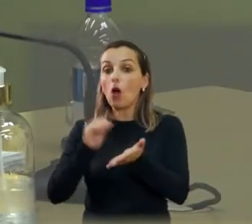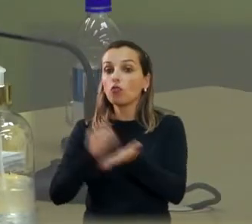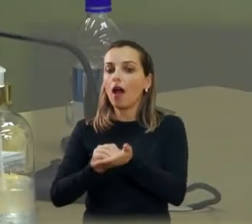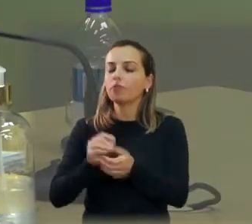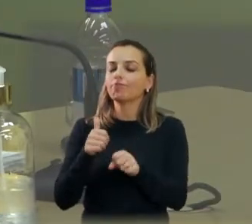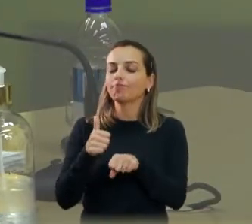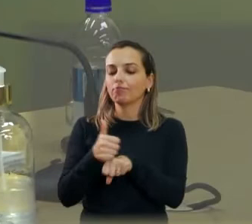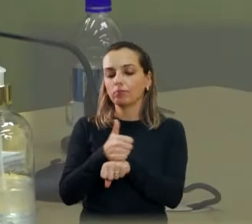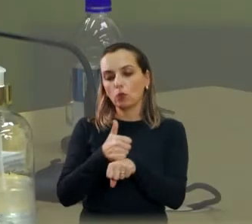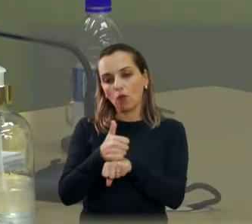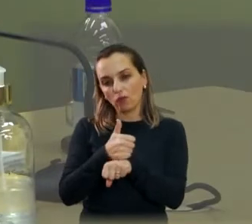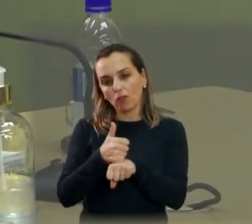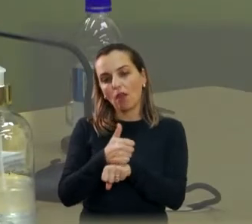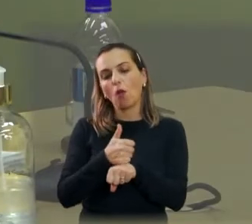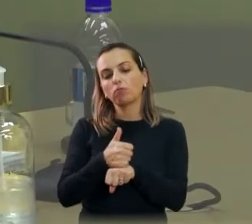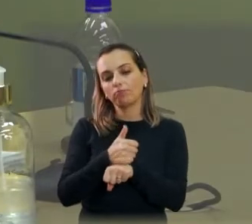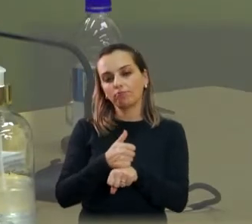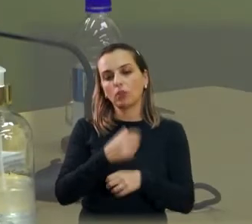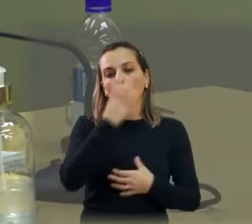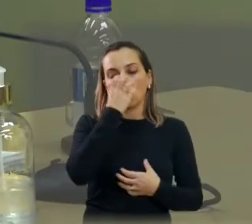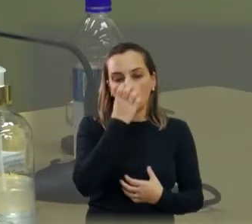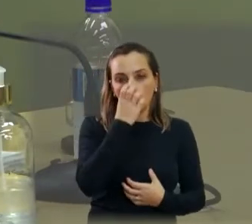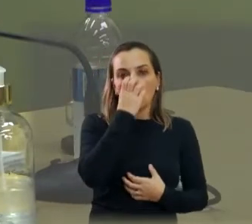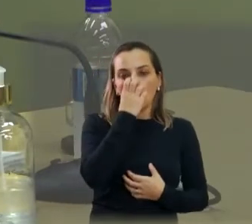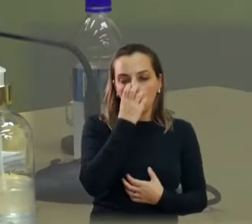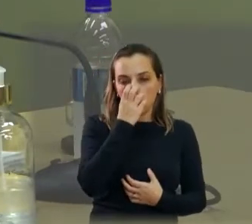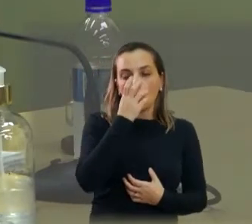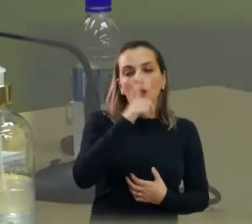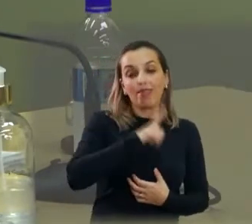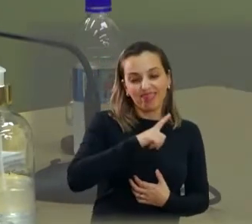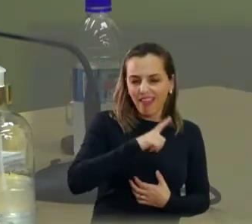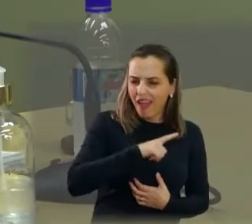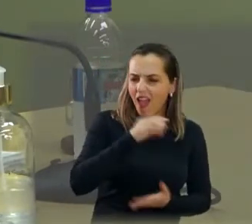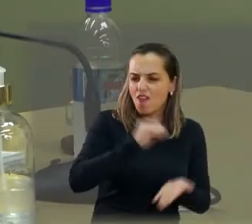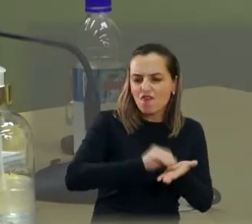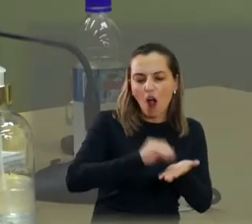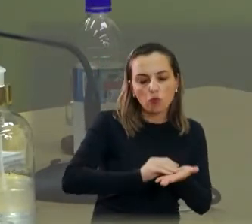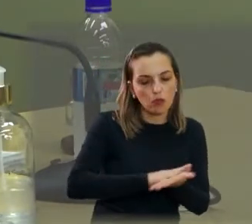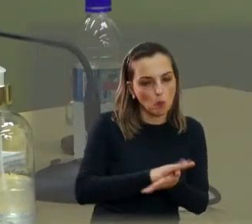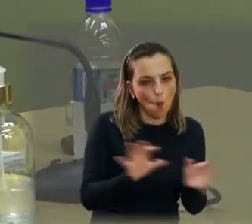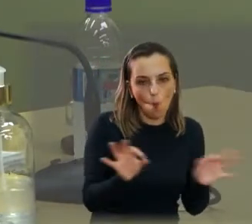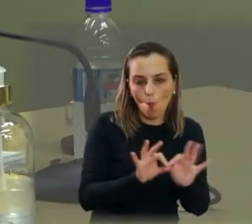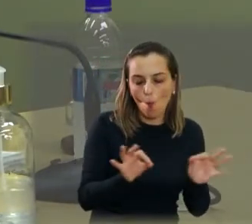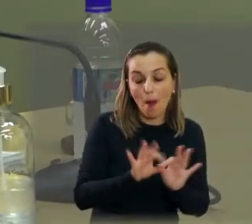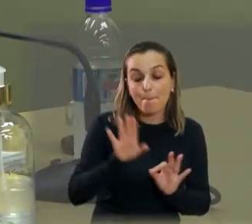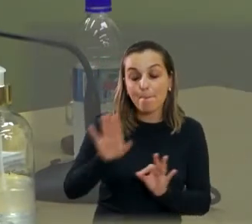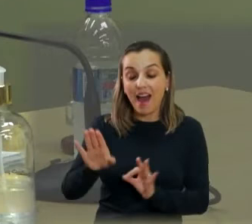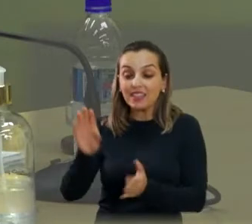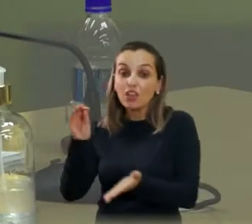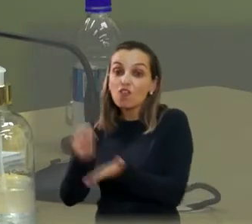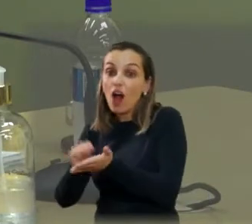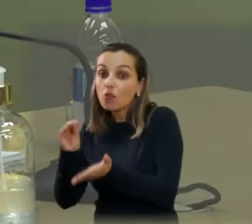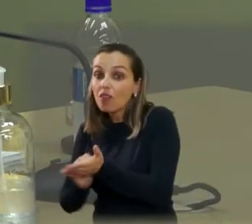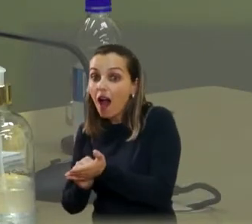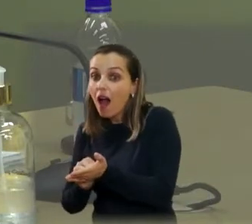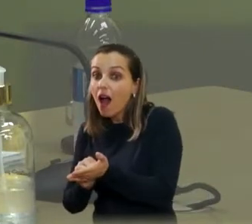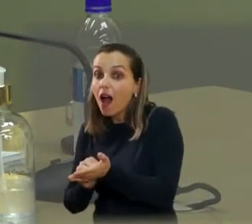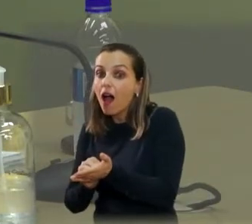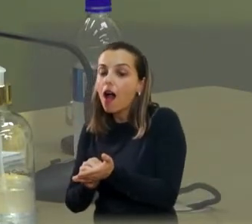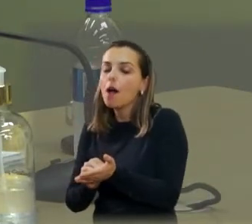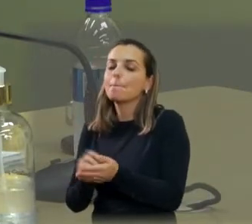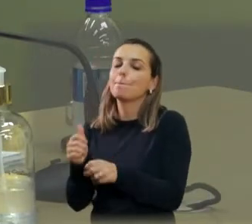é o oxigênio, porque o oxigênio você espera um pouco, chega uma usina mais potente, mas o nosso desafio é